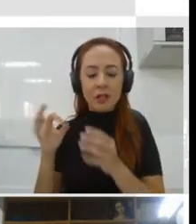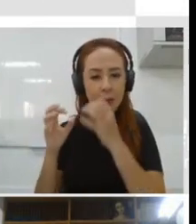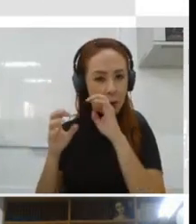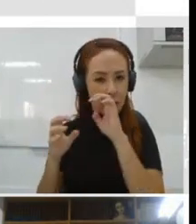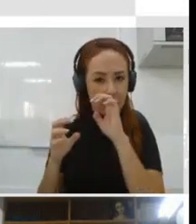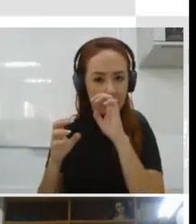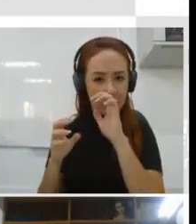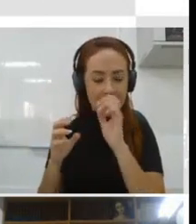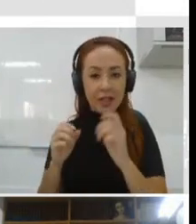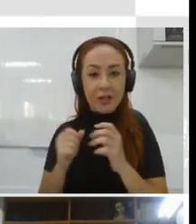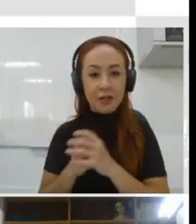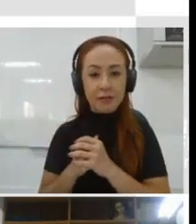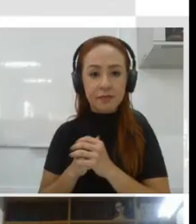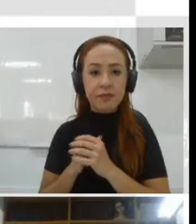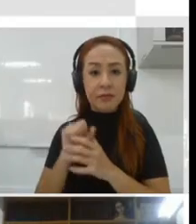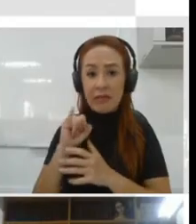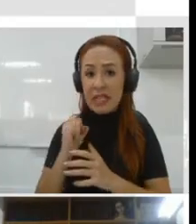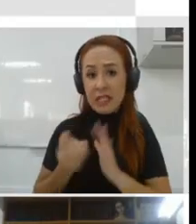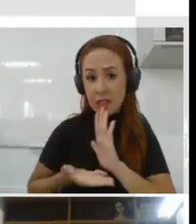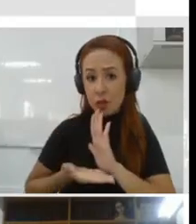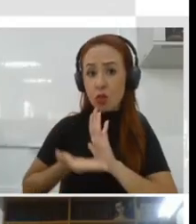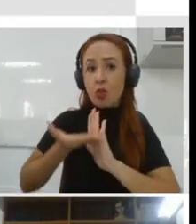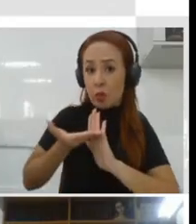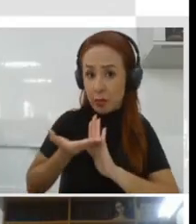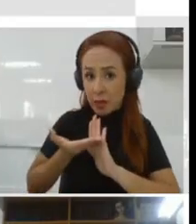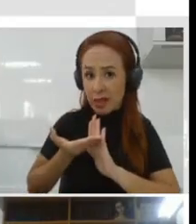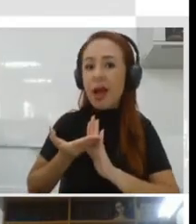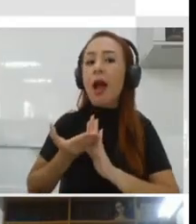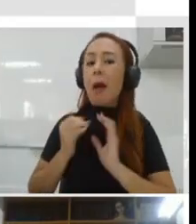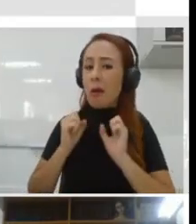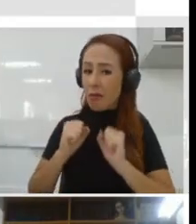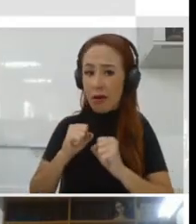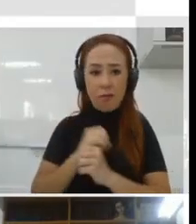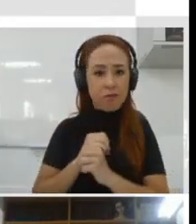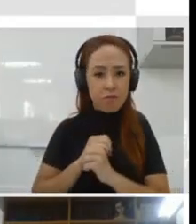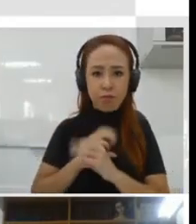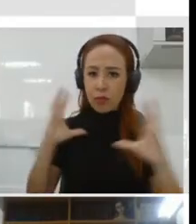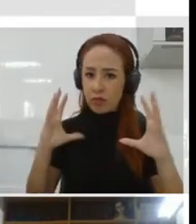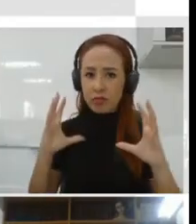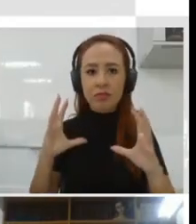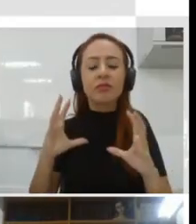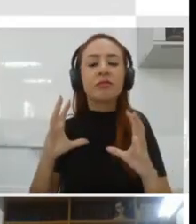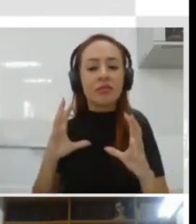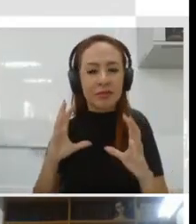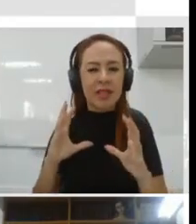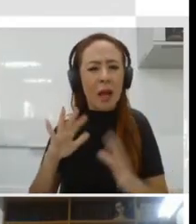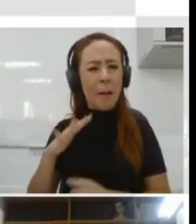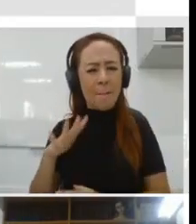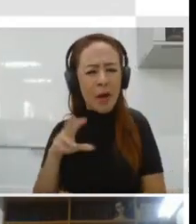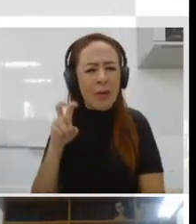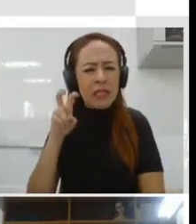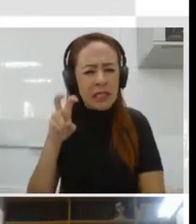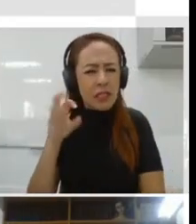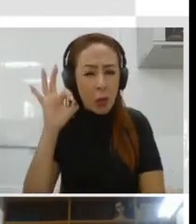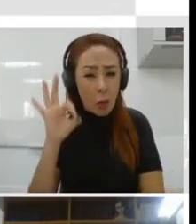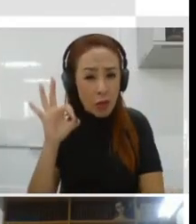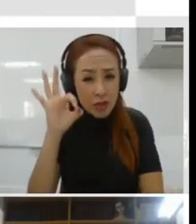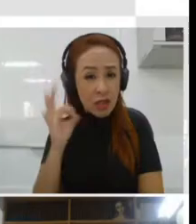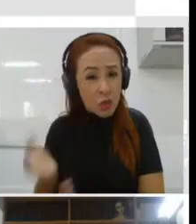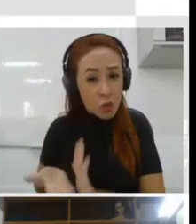graus é uma catástrofe, gente, uma catástrofe. Alguma coisa de 5%, mais ou menos o mesmo nível daqueles, acham